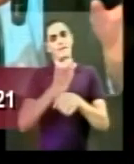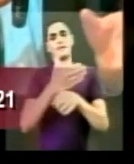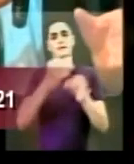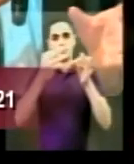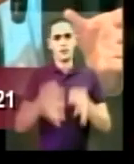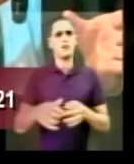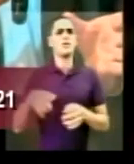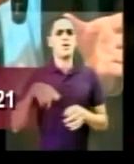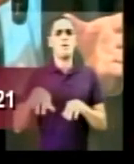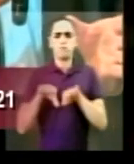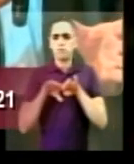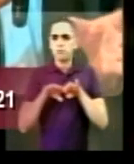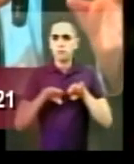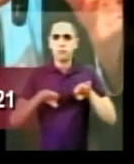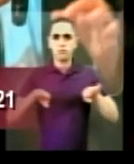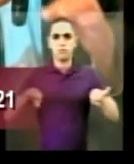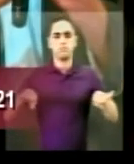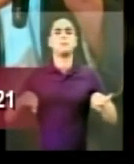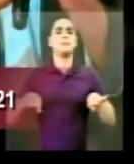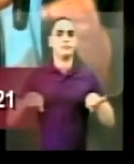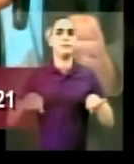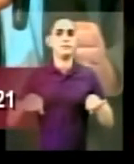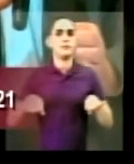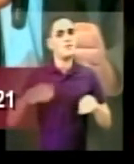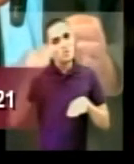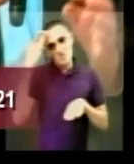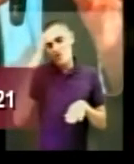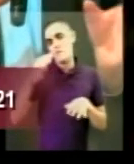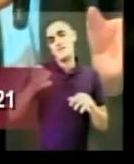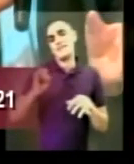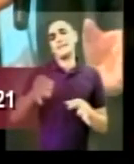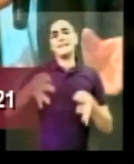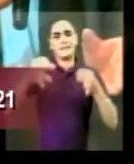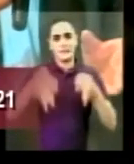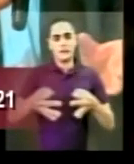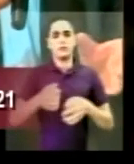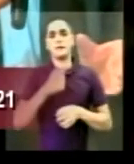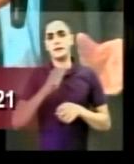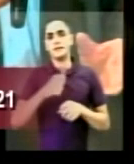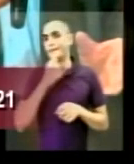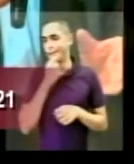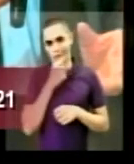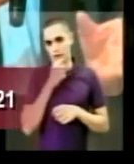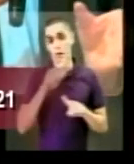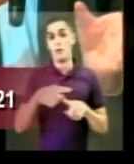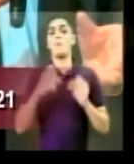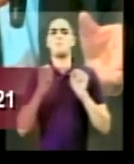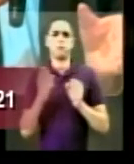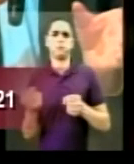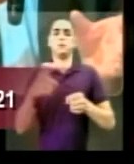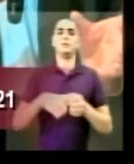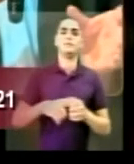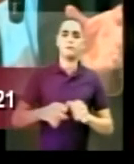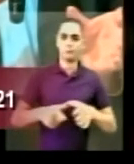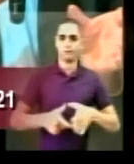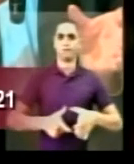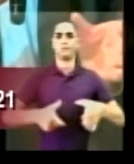nós não sabemos se é definitiva, isso pode voltar a crescer, mas nesses últimos 7 dias ocorreu